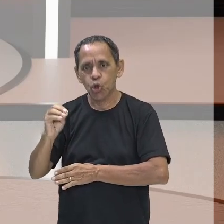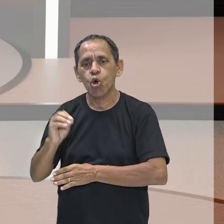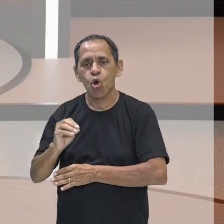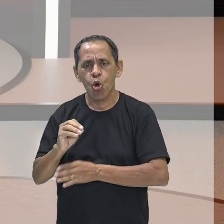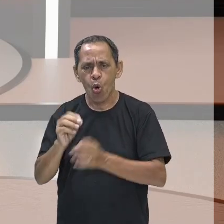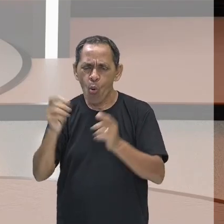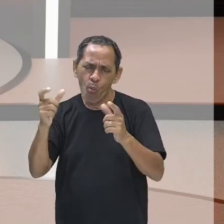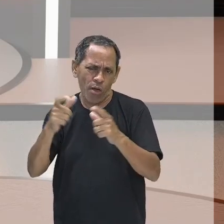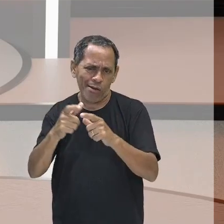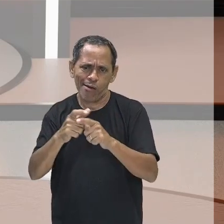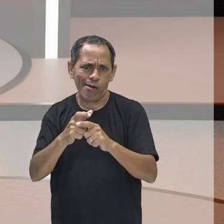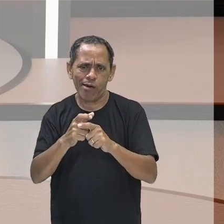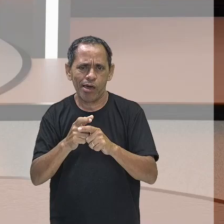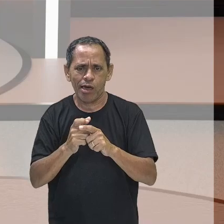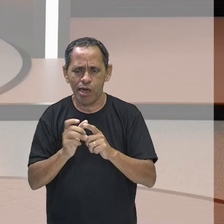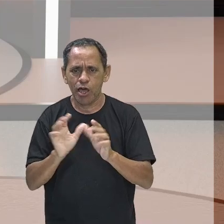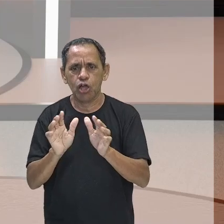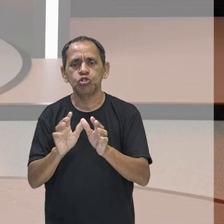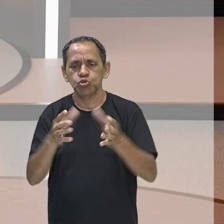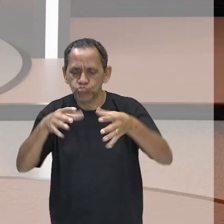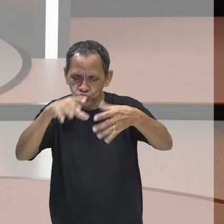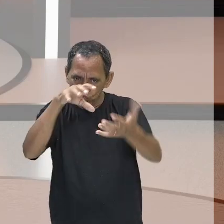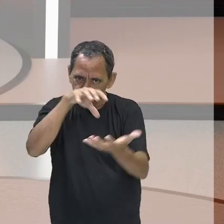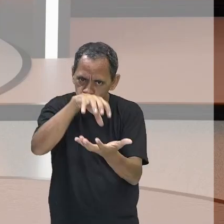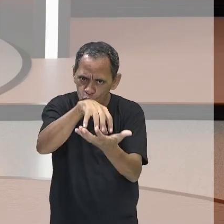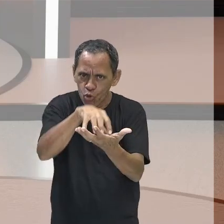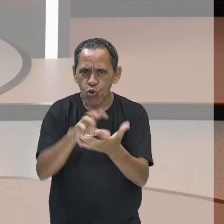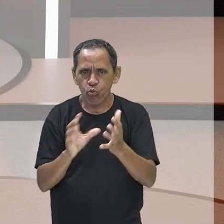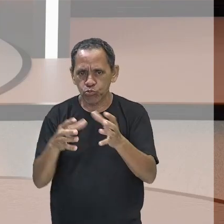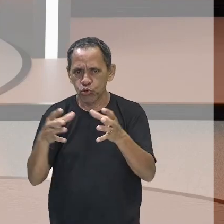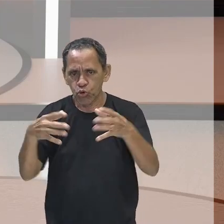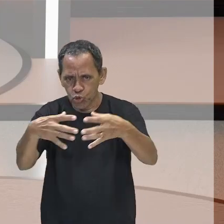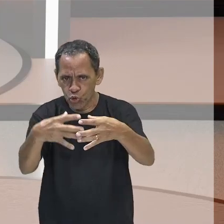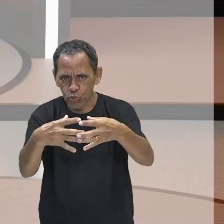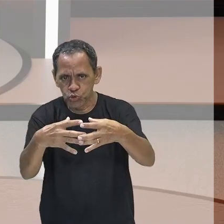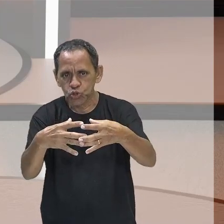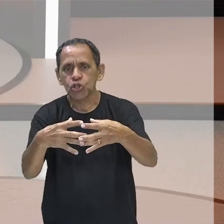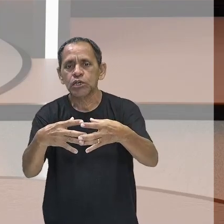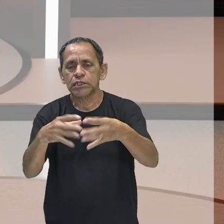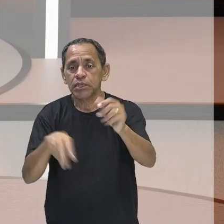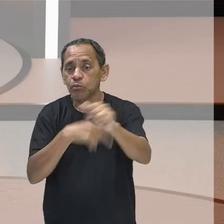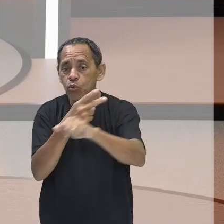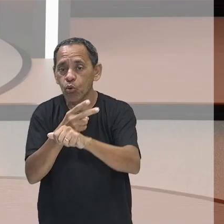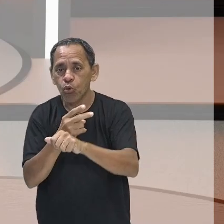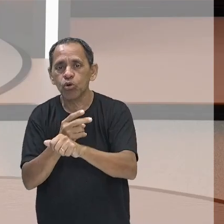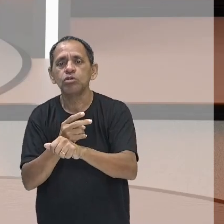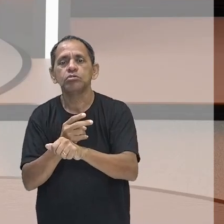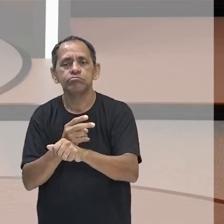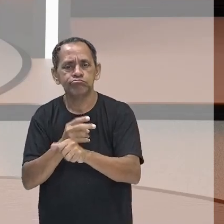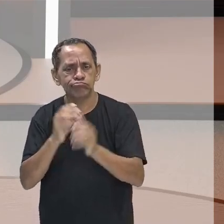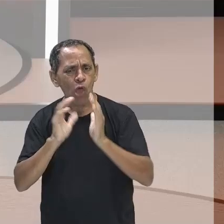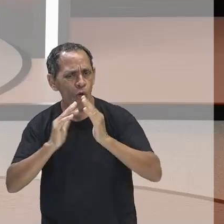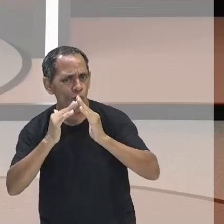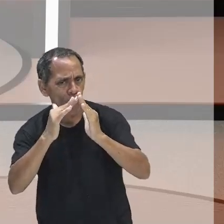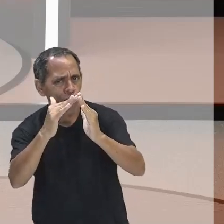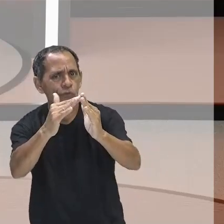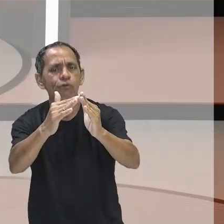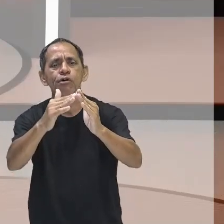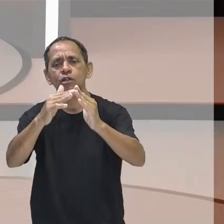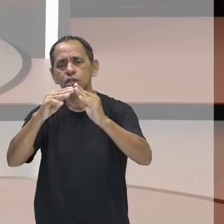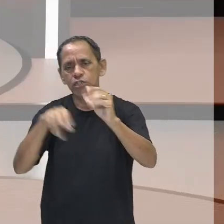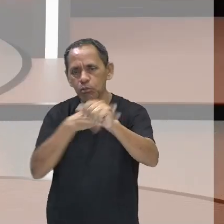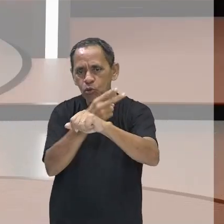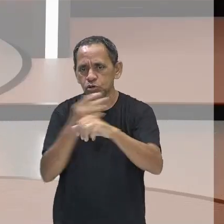humanos, familiares a princípio. Depois, as pequenas vilas. depois as cidades, depois a gente vai ver que